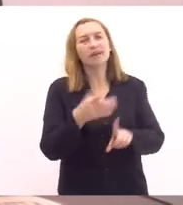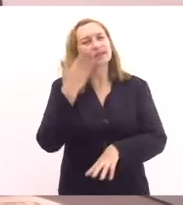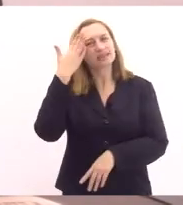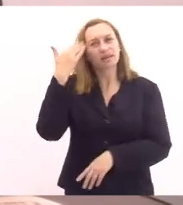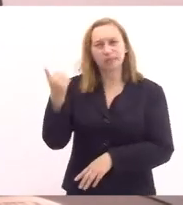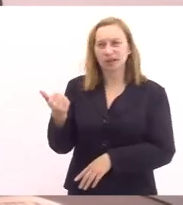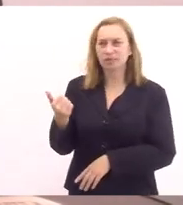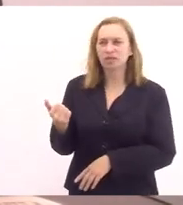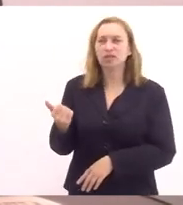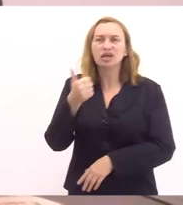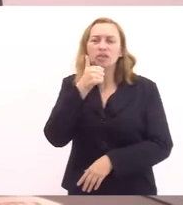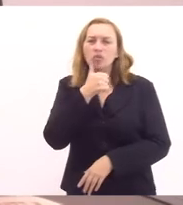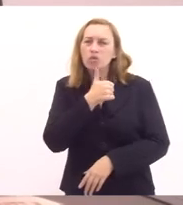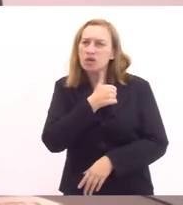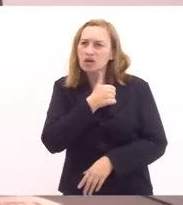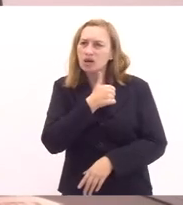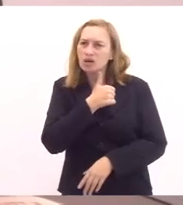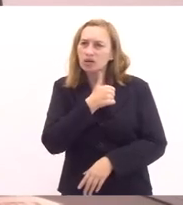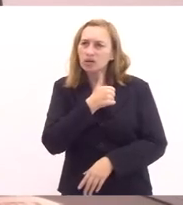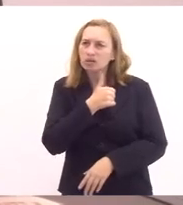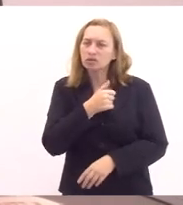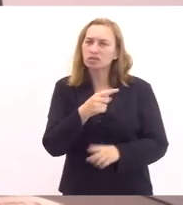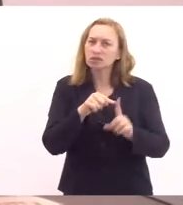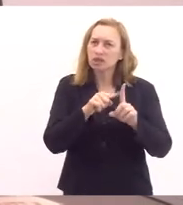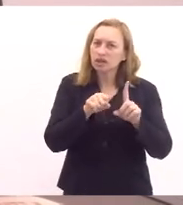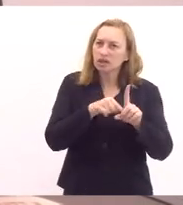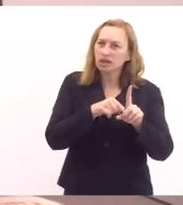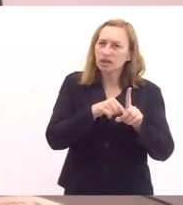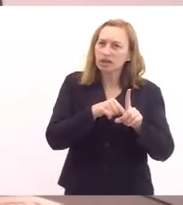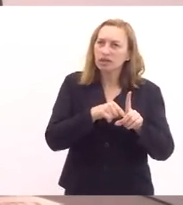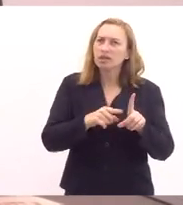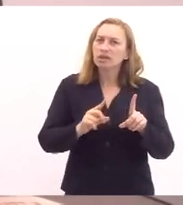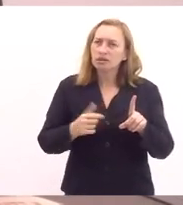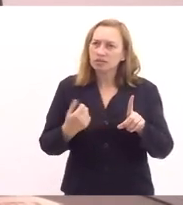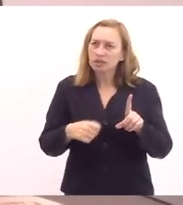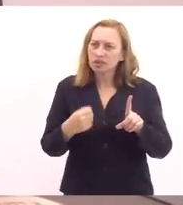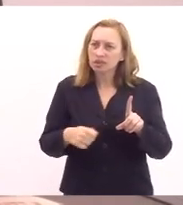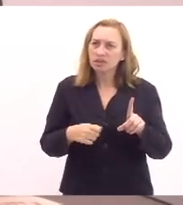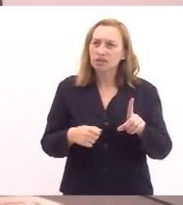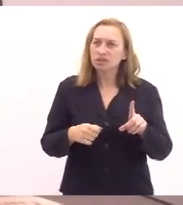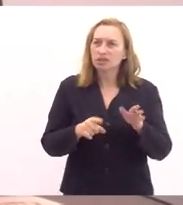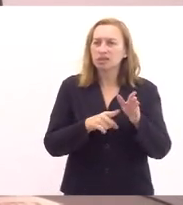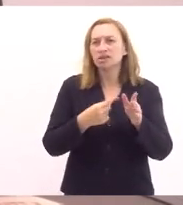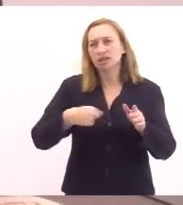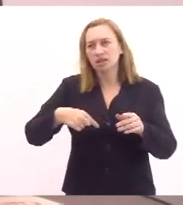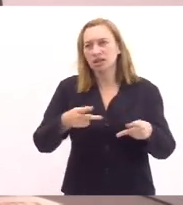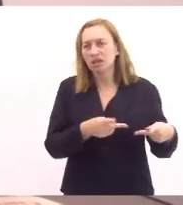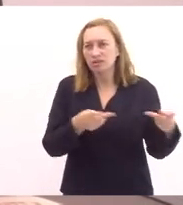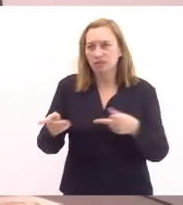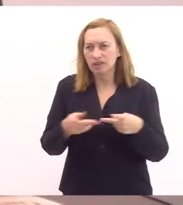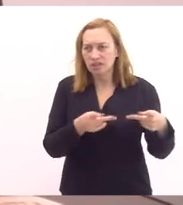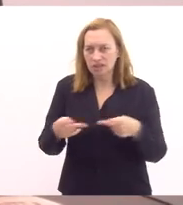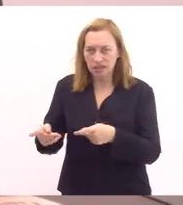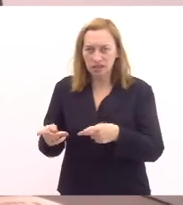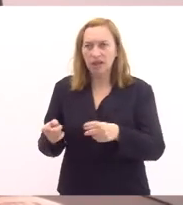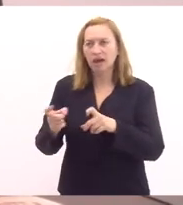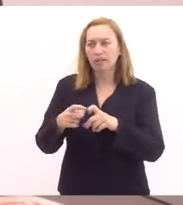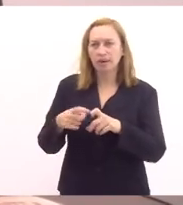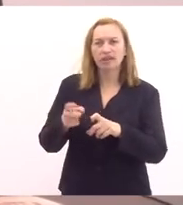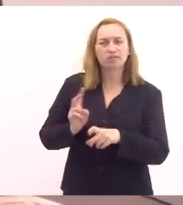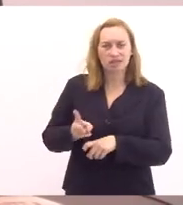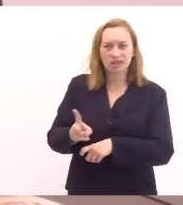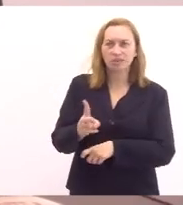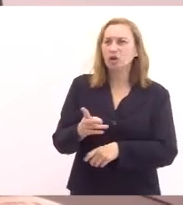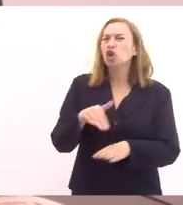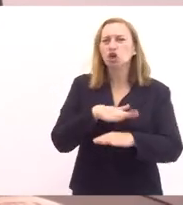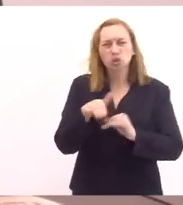que a mulher ela quando está gestante ela tem que passar por um certo número de consultas de pré-natal isso é uma coisa que todo mundo sabe